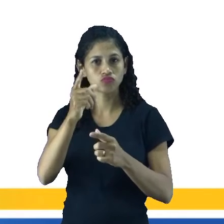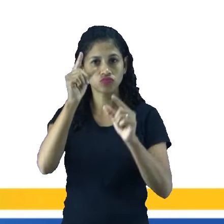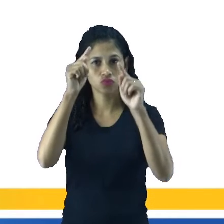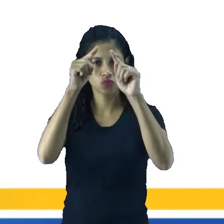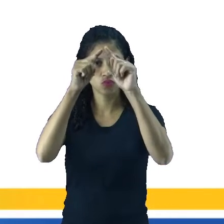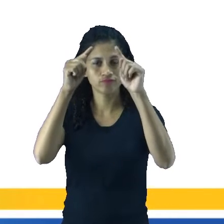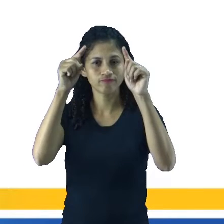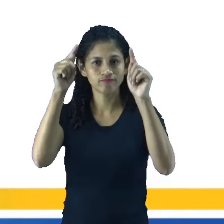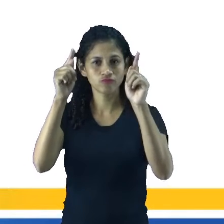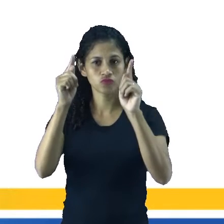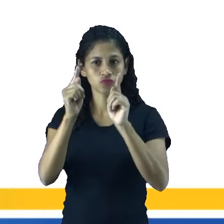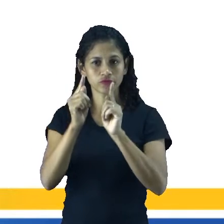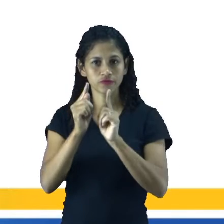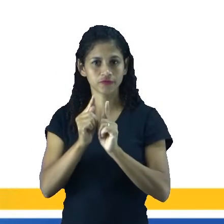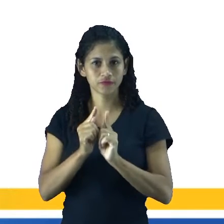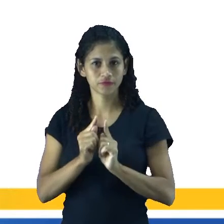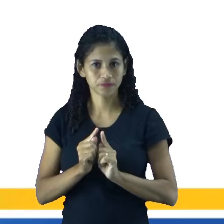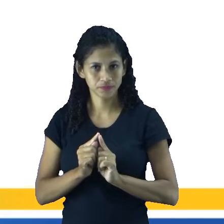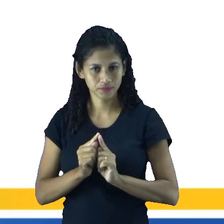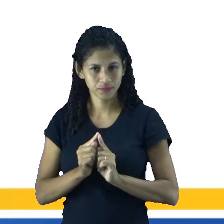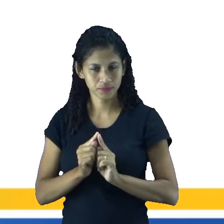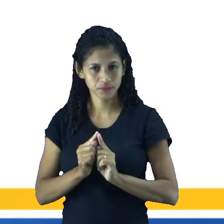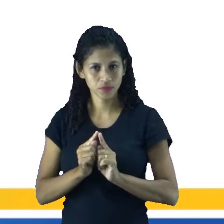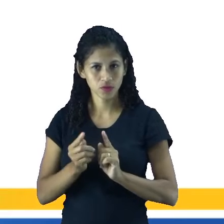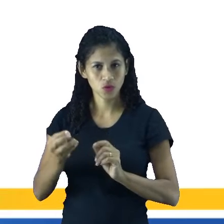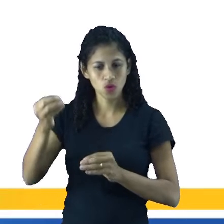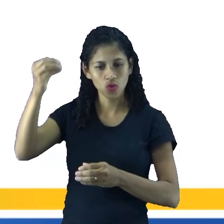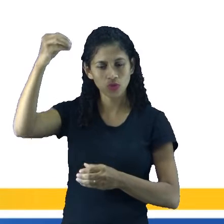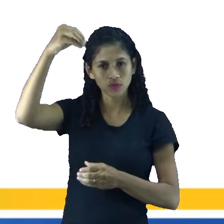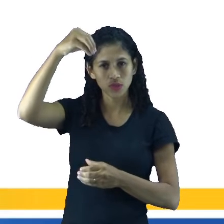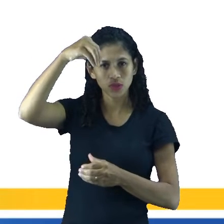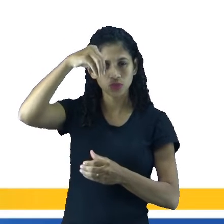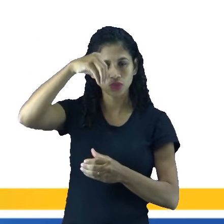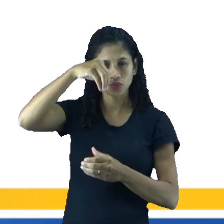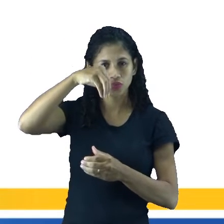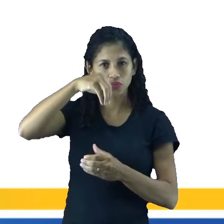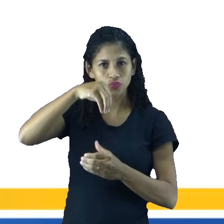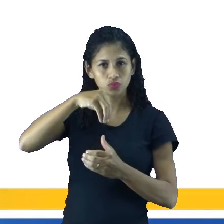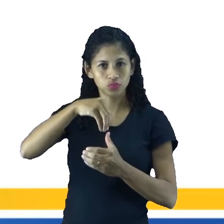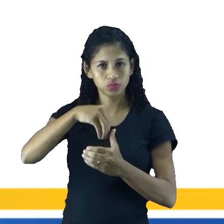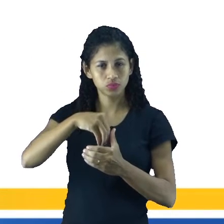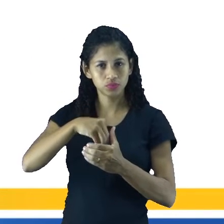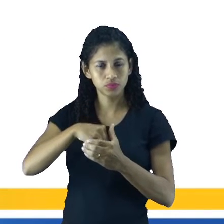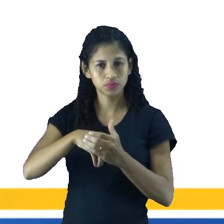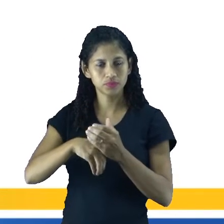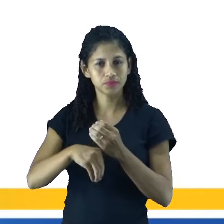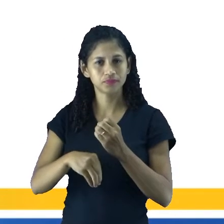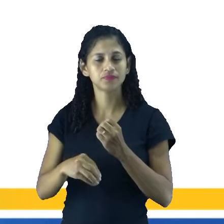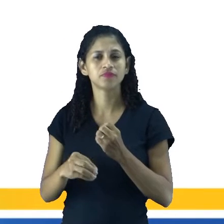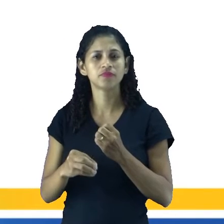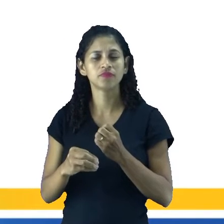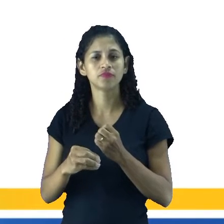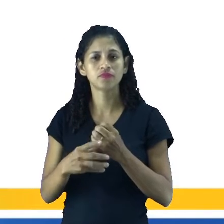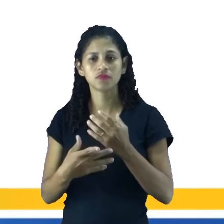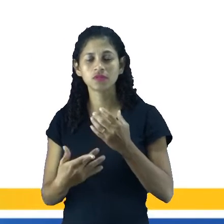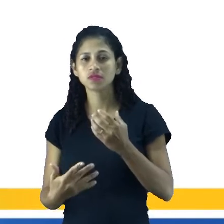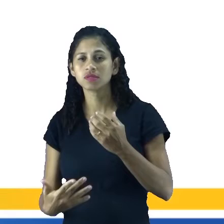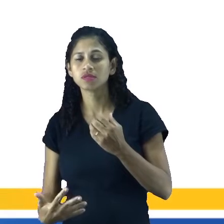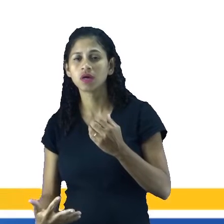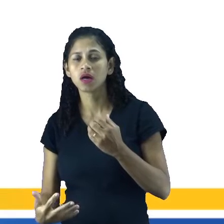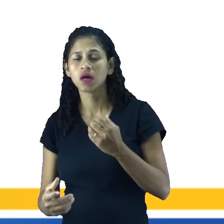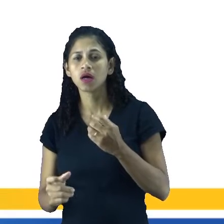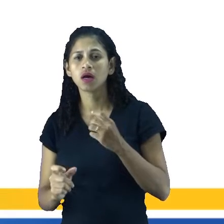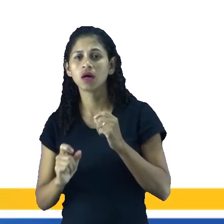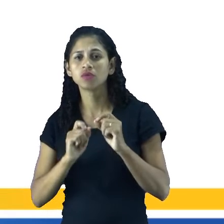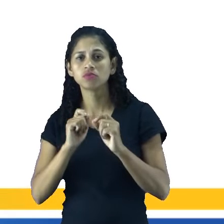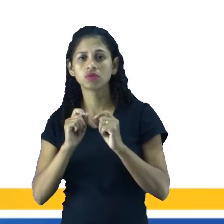gente tem um papel filtro. Depois que você passa nessa mistura, nesse funil com filtro, só vai sair no recipiente filtrado